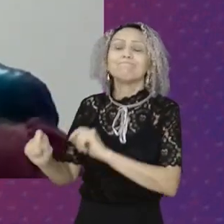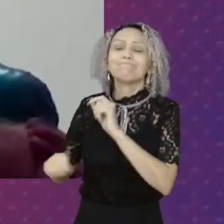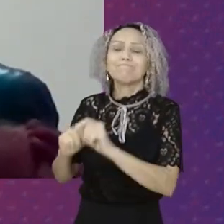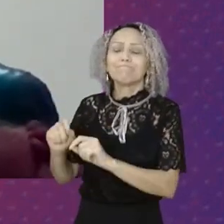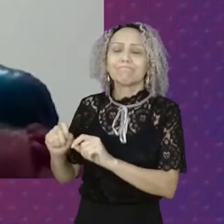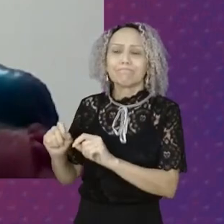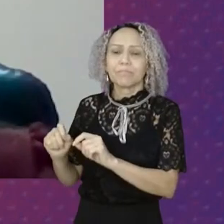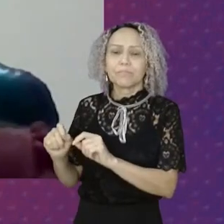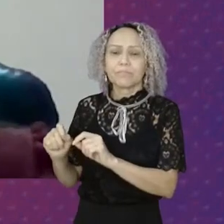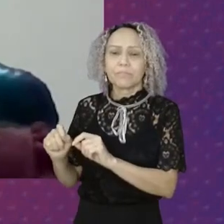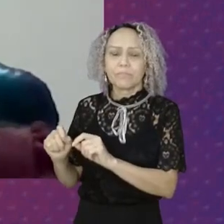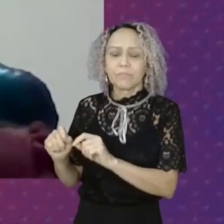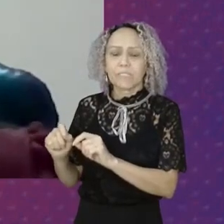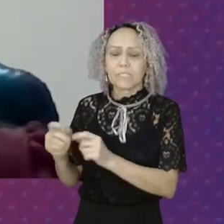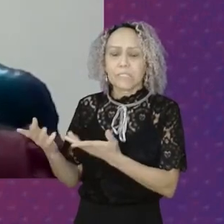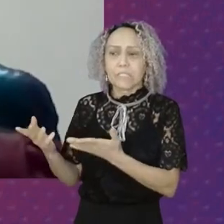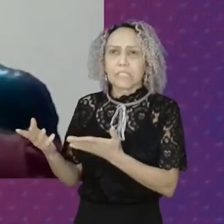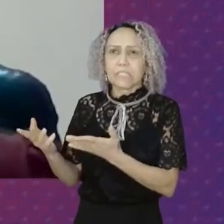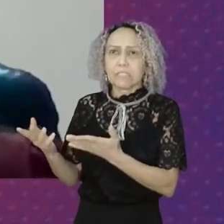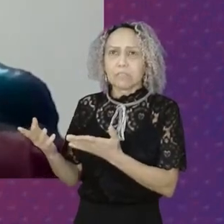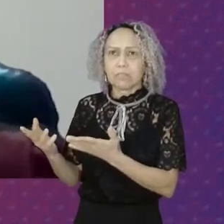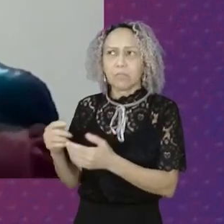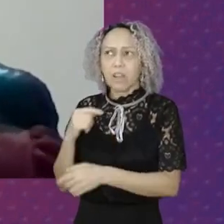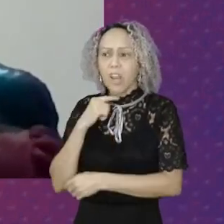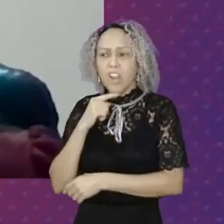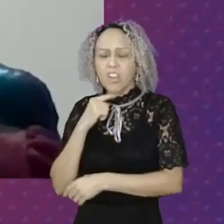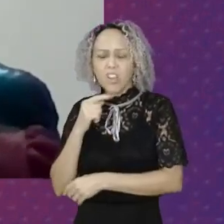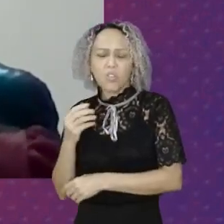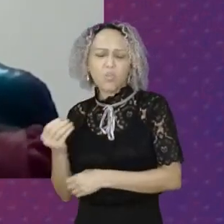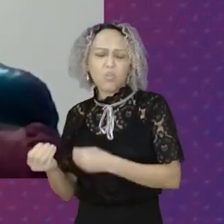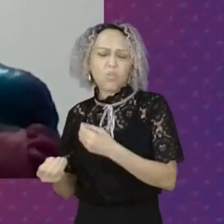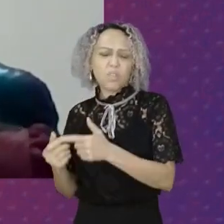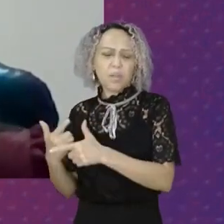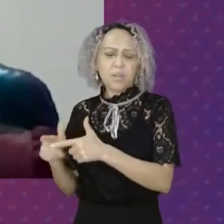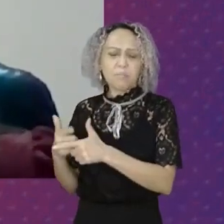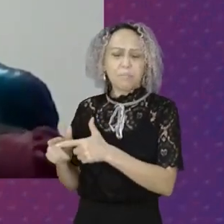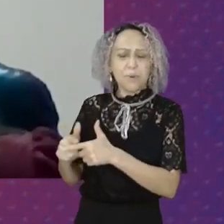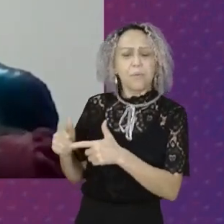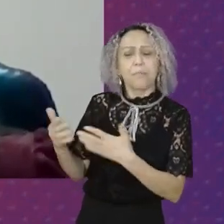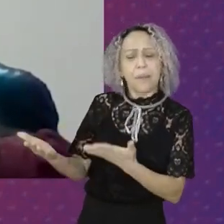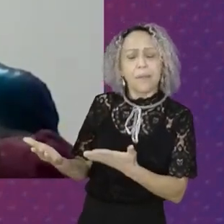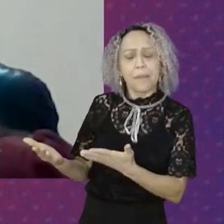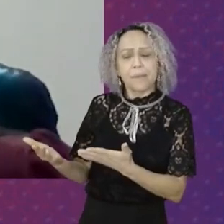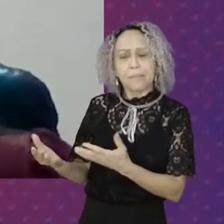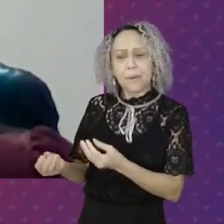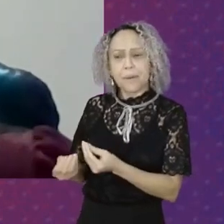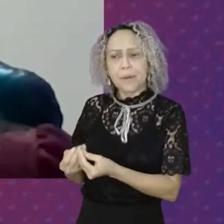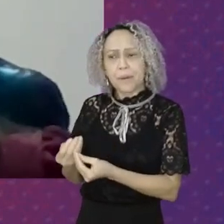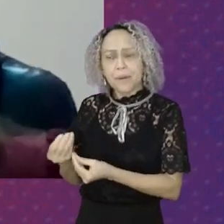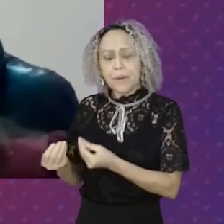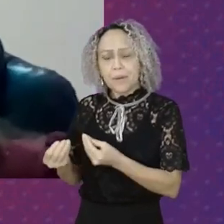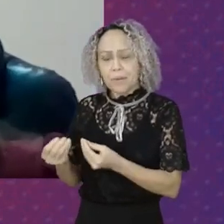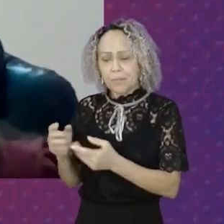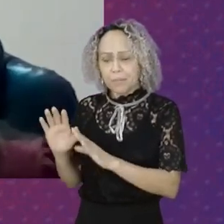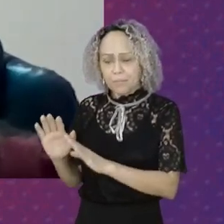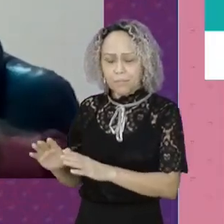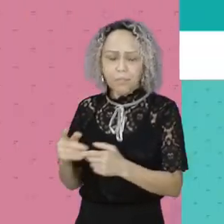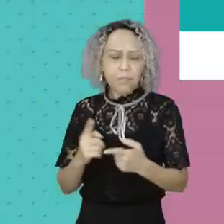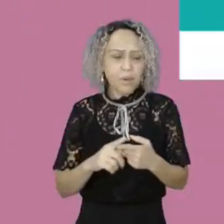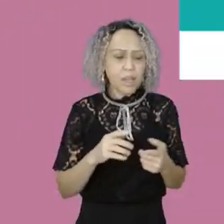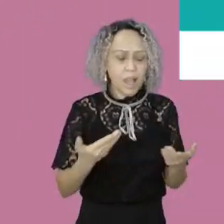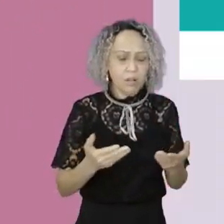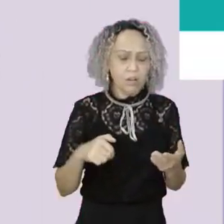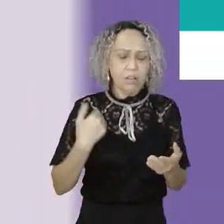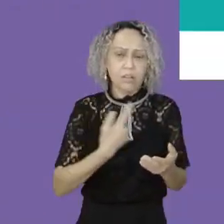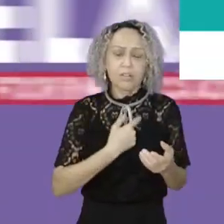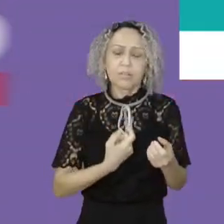série de questões que hoje a gente precisa retomar junto às famílias que estão beneficiárias do programa,